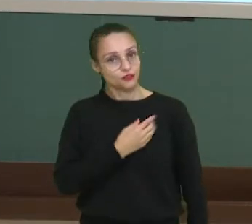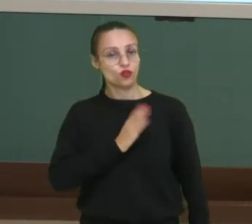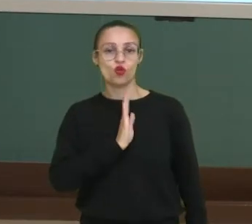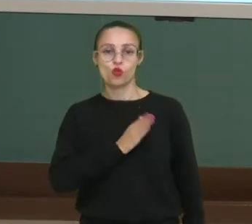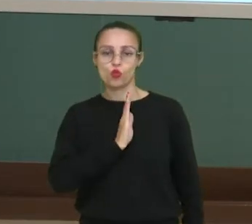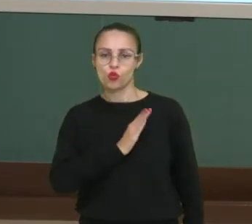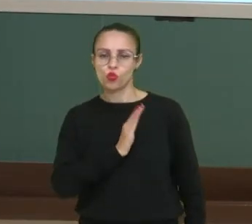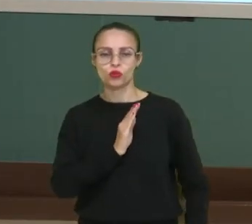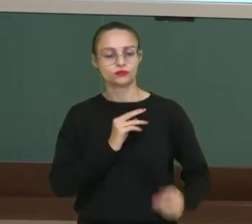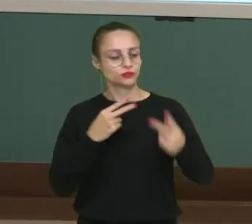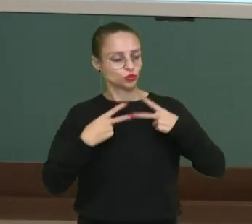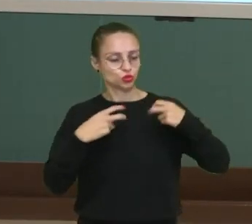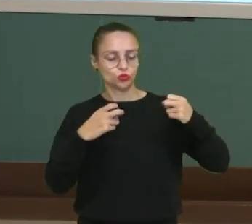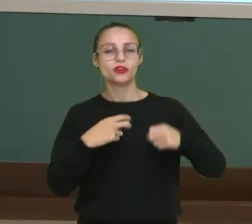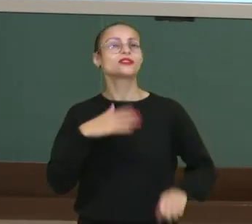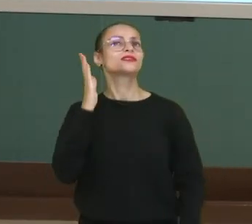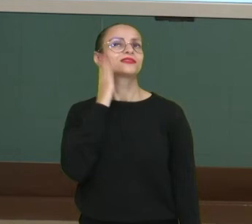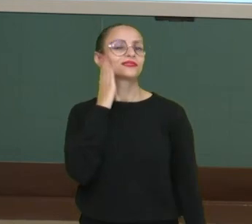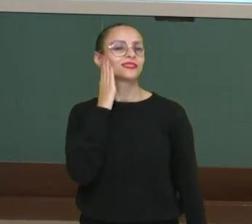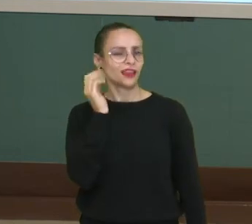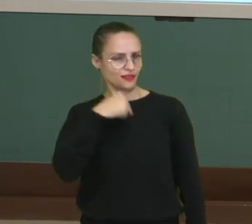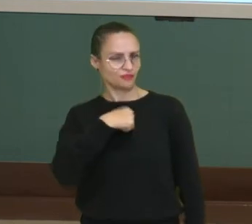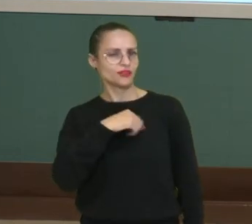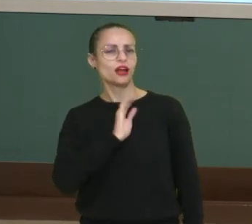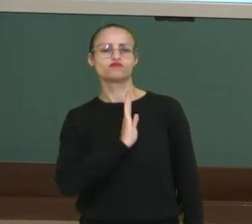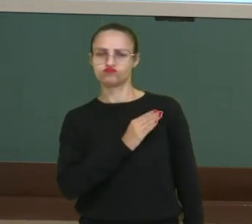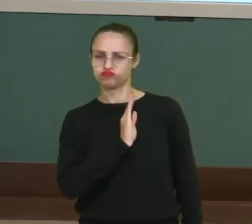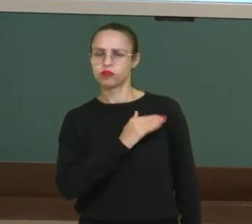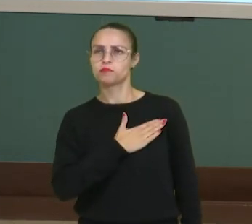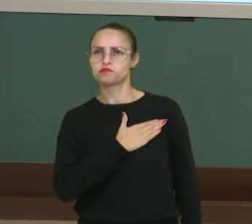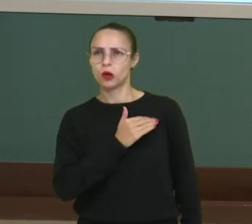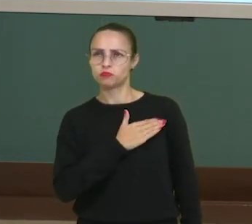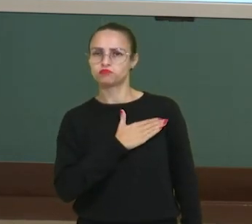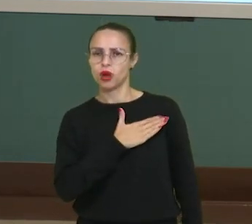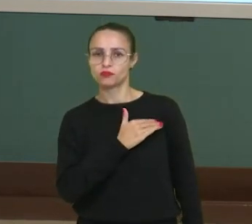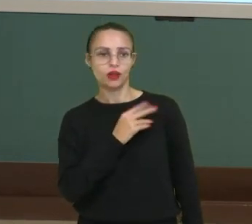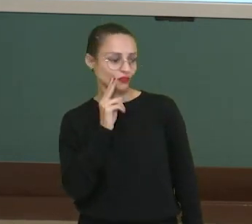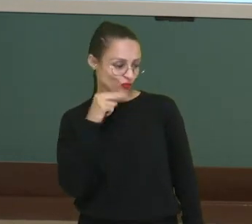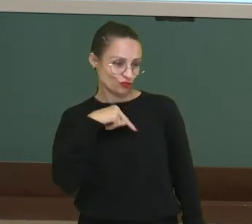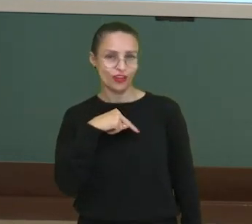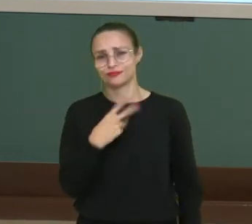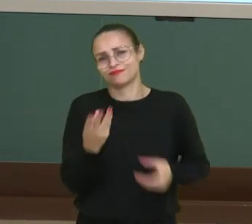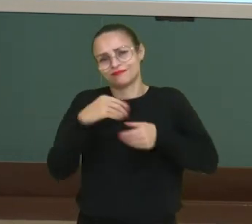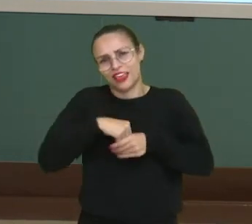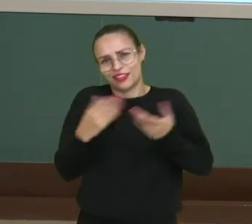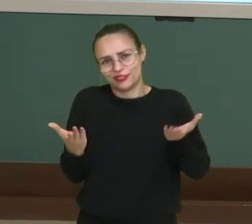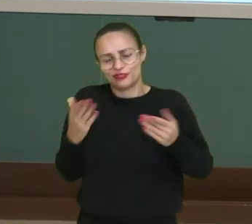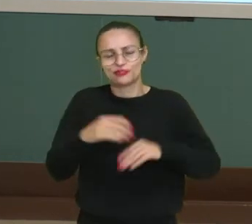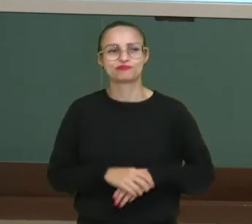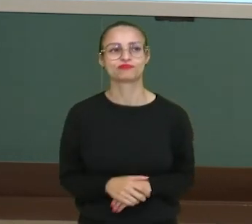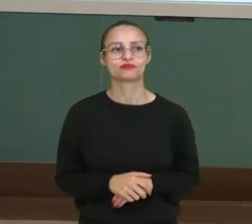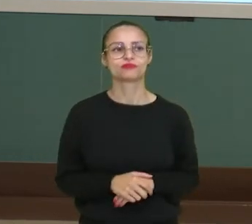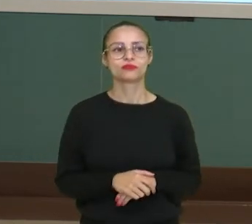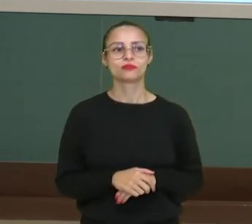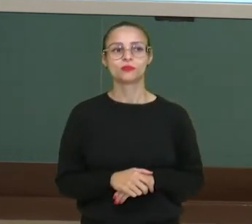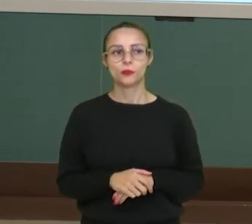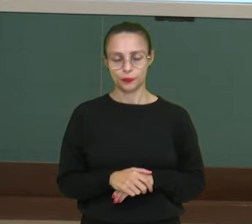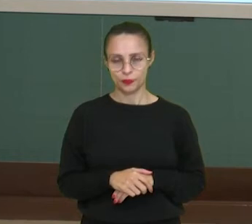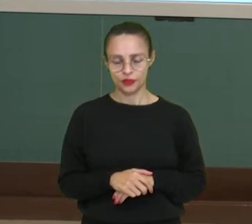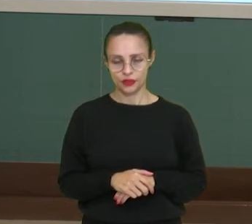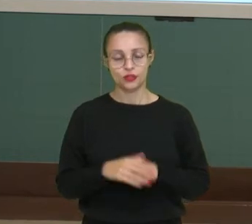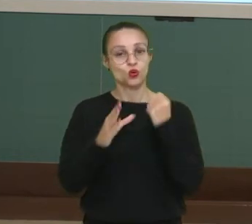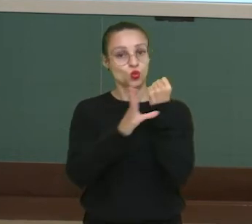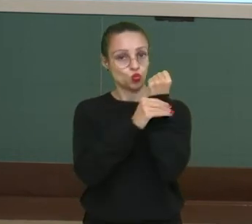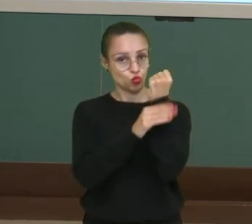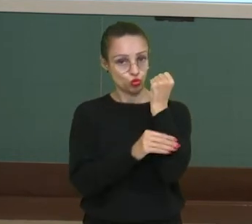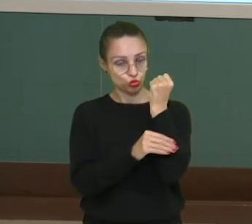não percebemos. Nós sabemos que está acontecendo, mas eu não vejo porque é interno. O músculo estriado cardíaco